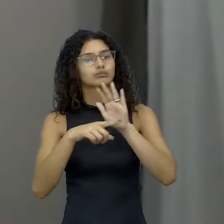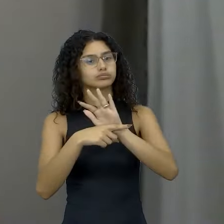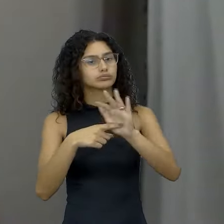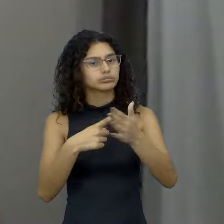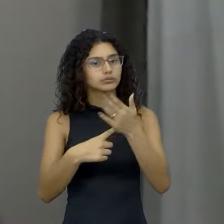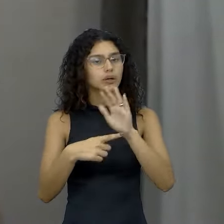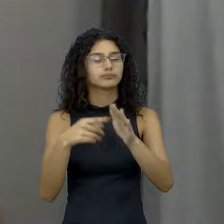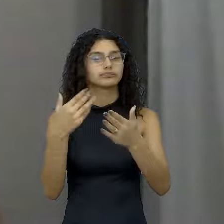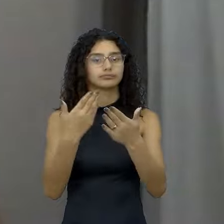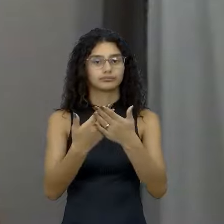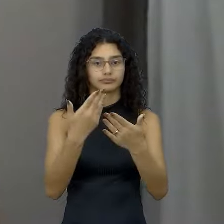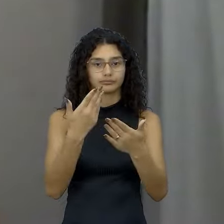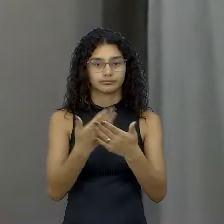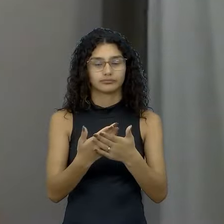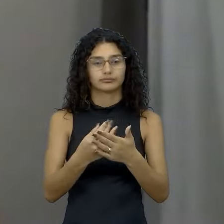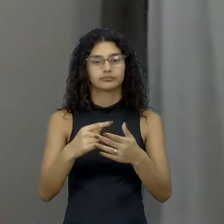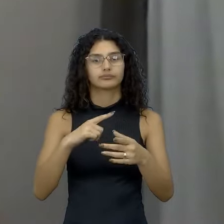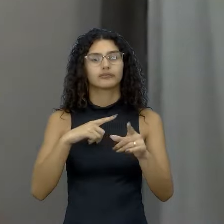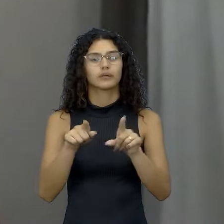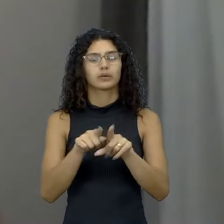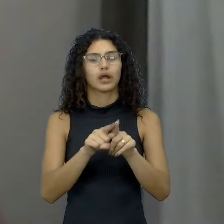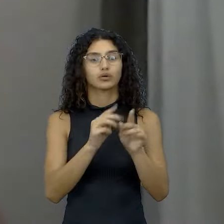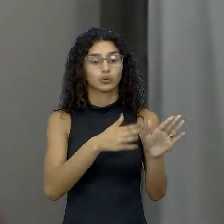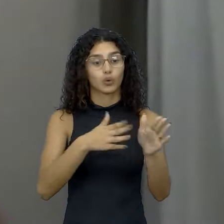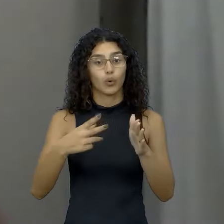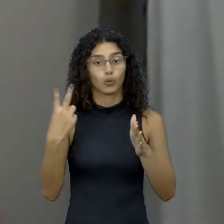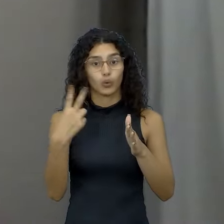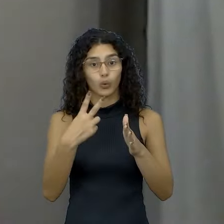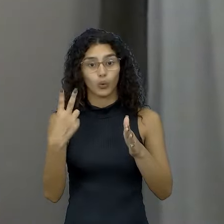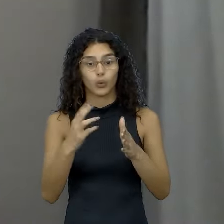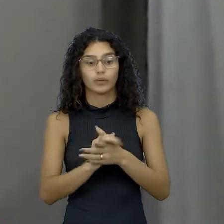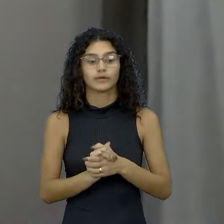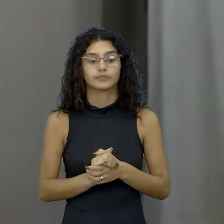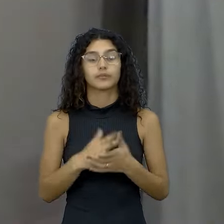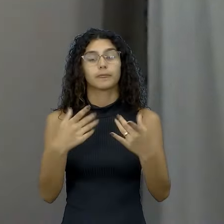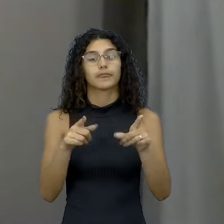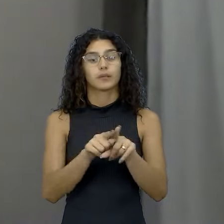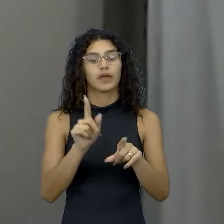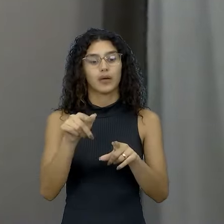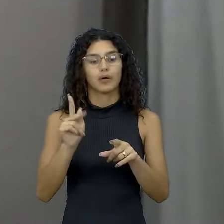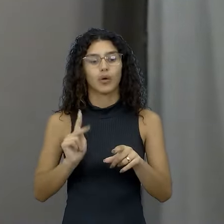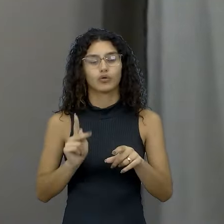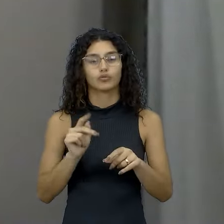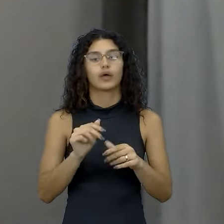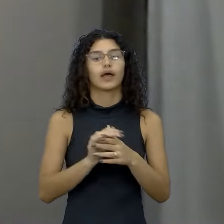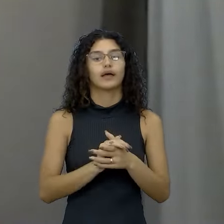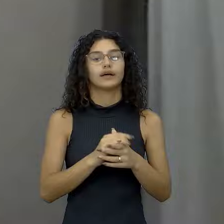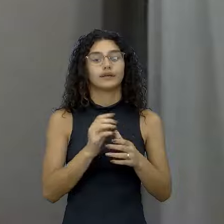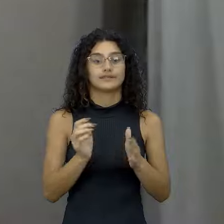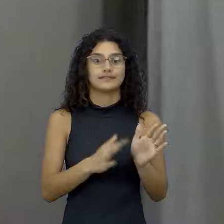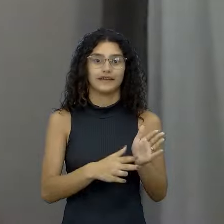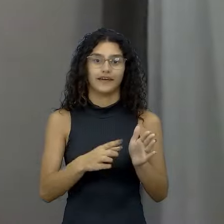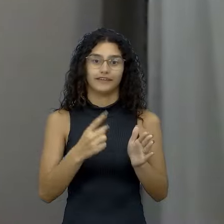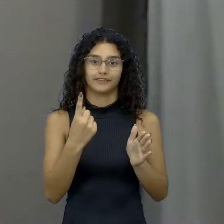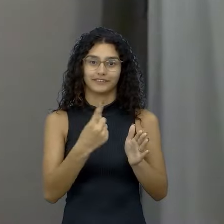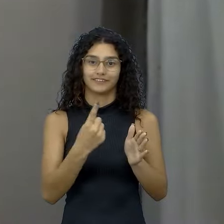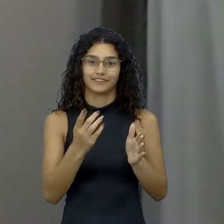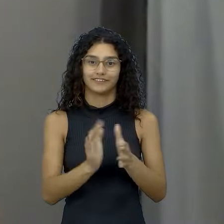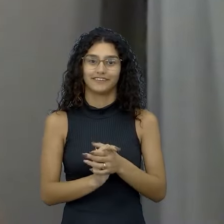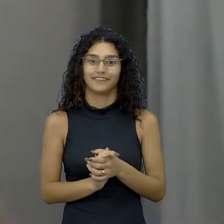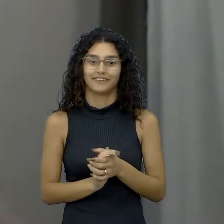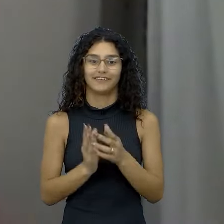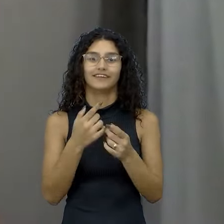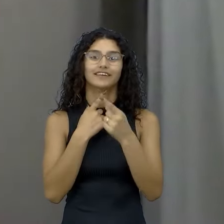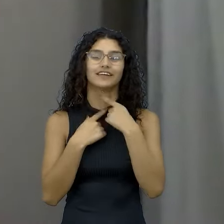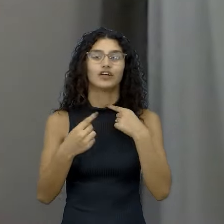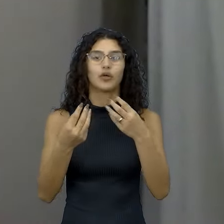para o estudo dessa sequência didática 2, que é uma continuidade da sequência didática 1. Né? Desejo